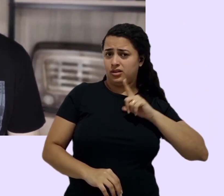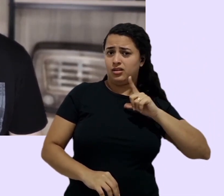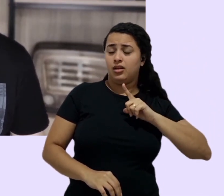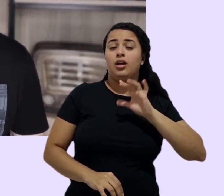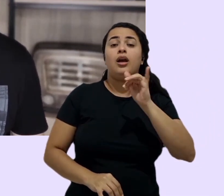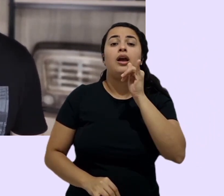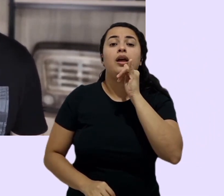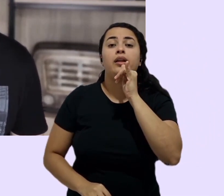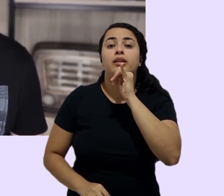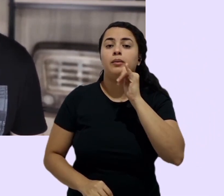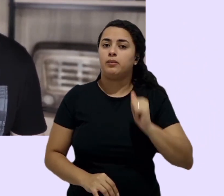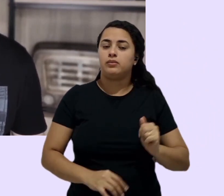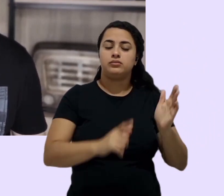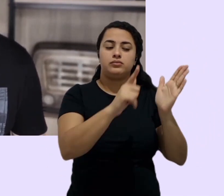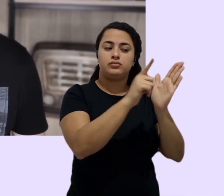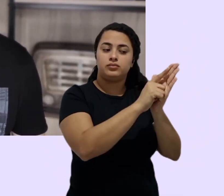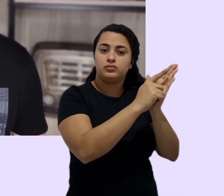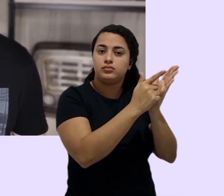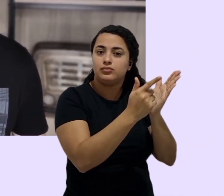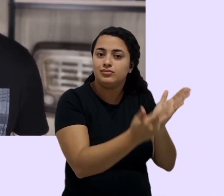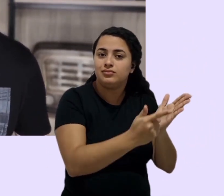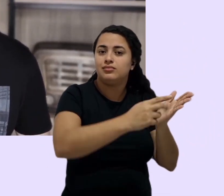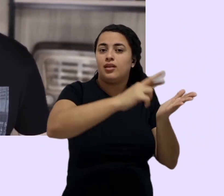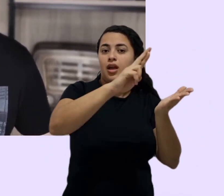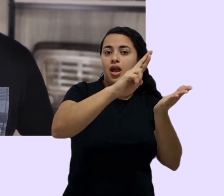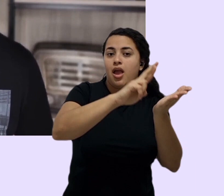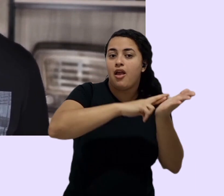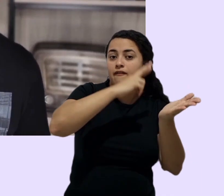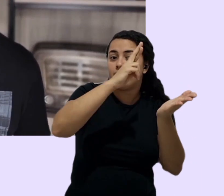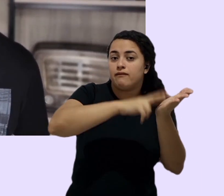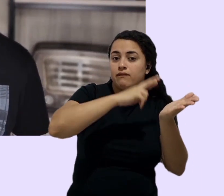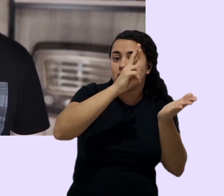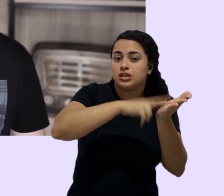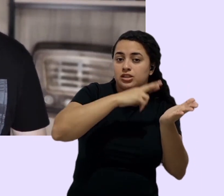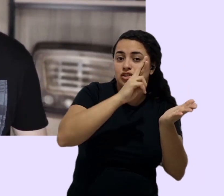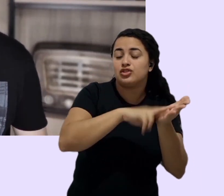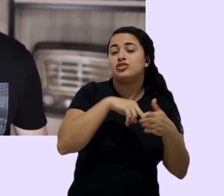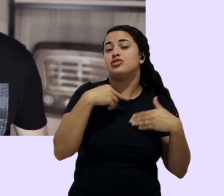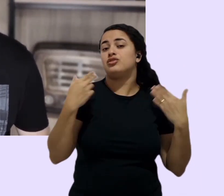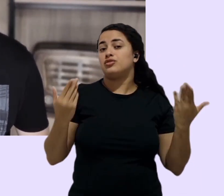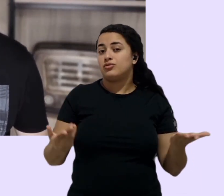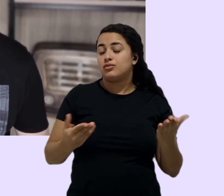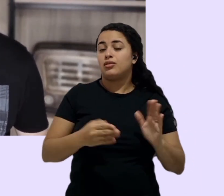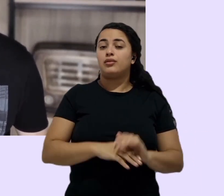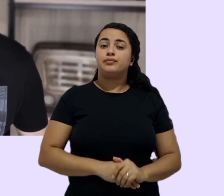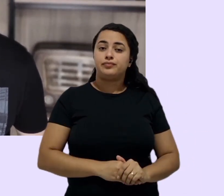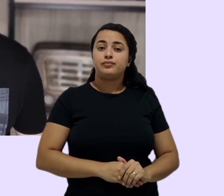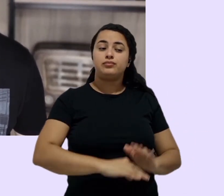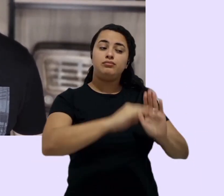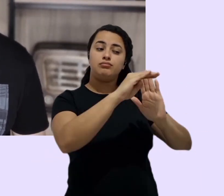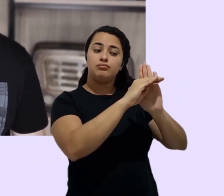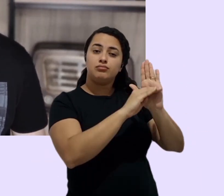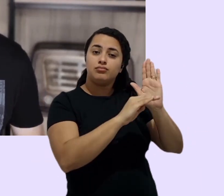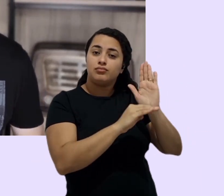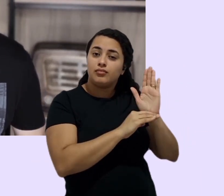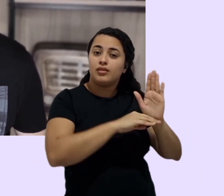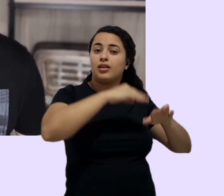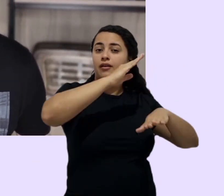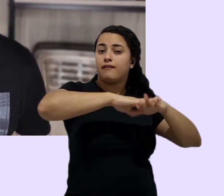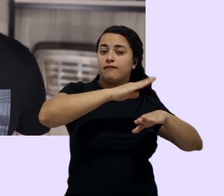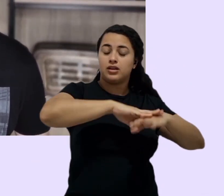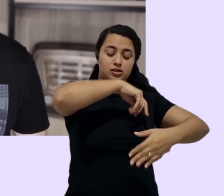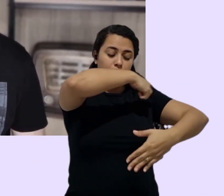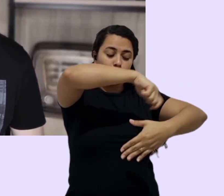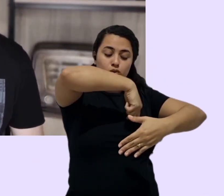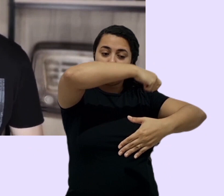por exemplo, de reportagens de jornal ou de revista impresso, online. Você pode falar sobre receita de bolo,